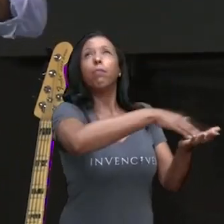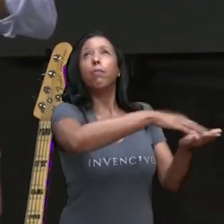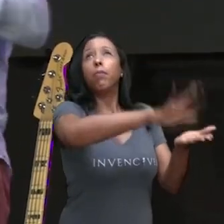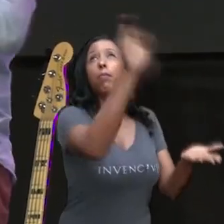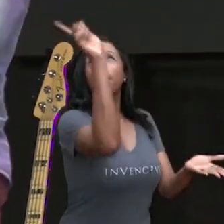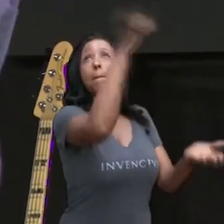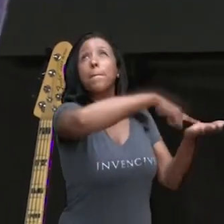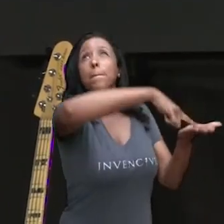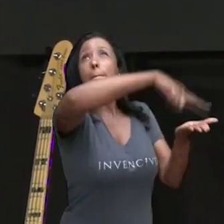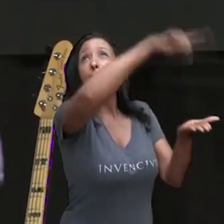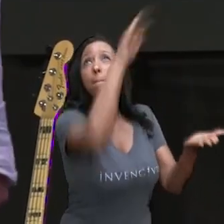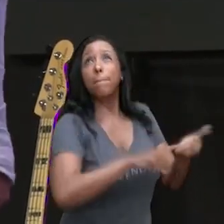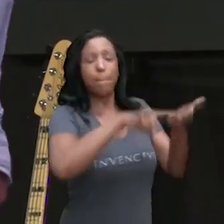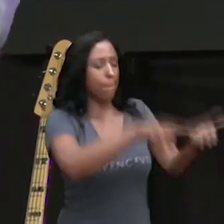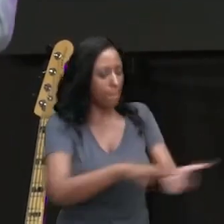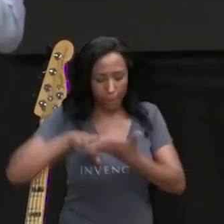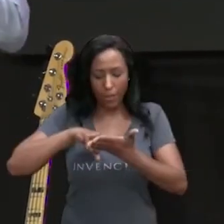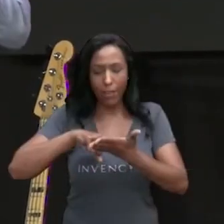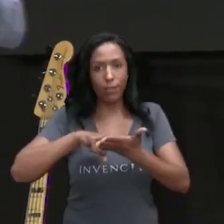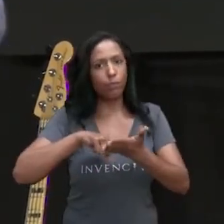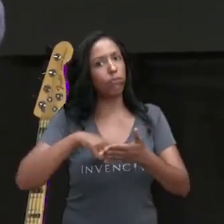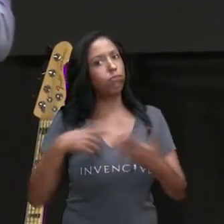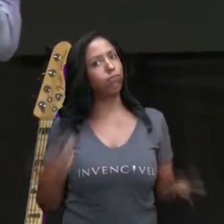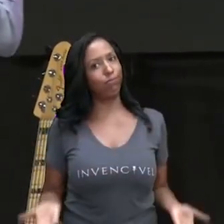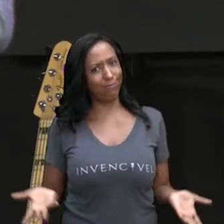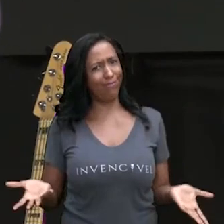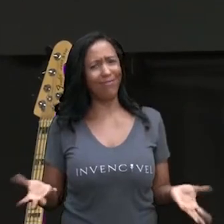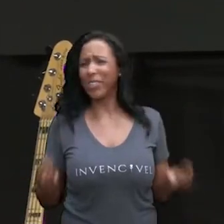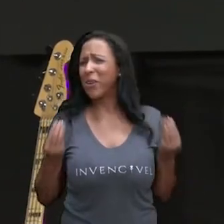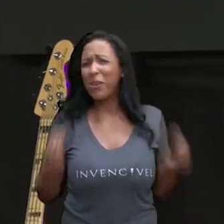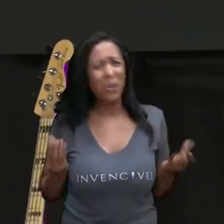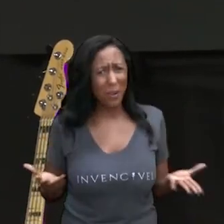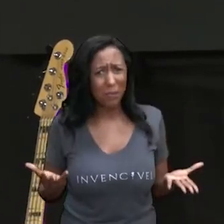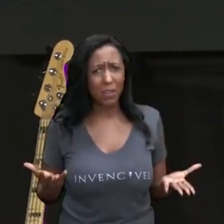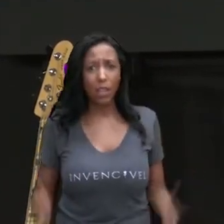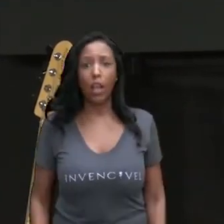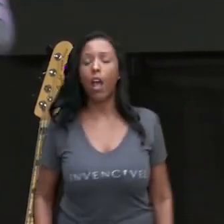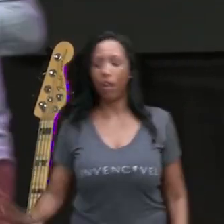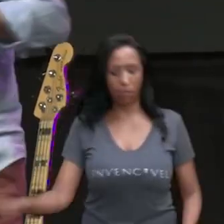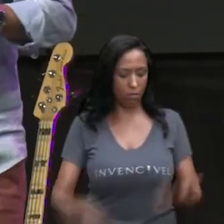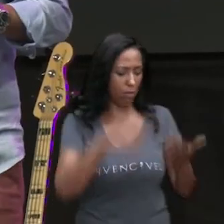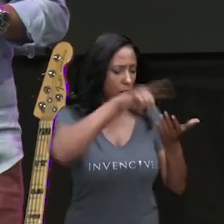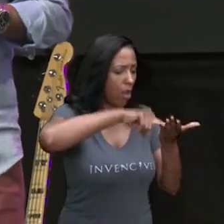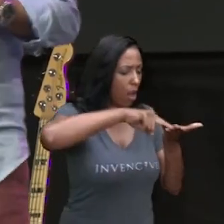Ninguém lê a Bíblia por acaso, meu irmão. Eu vou ler aqui. Aí lê a Bíblia assim, então foi e se suicidou. Você vai